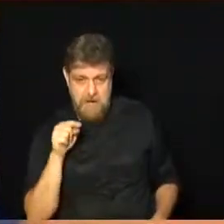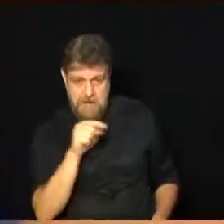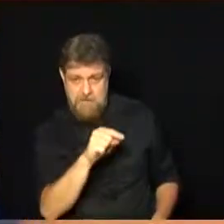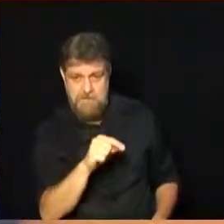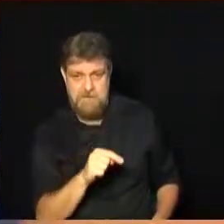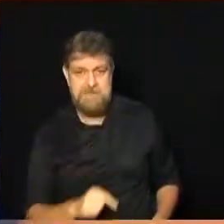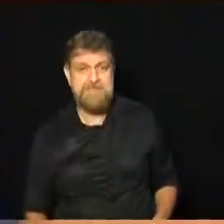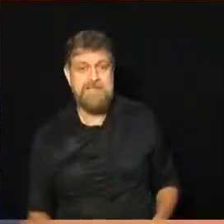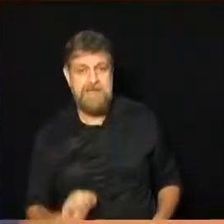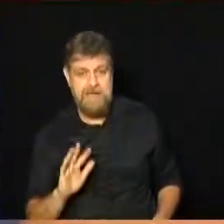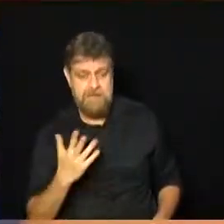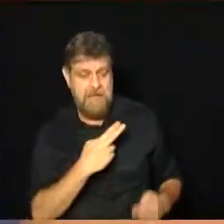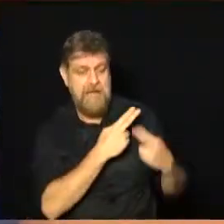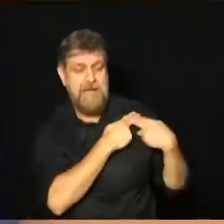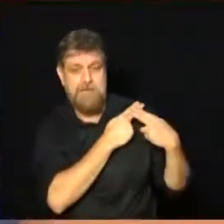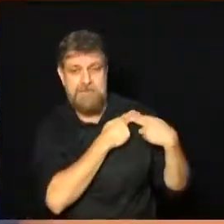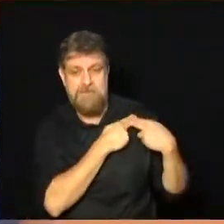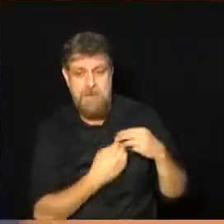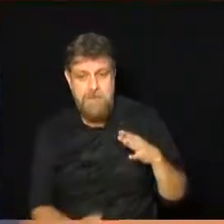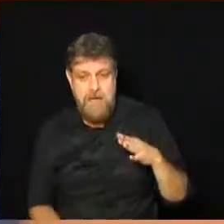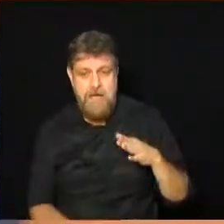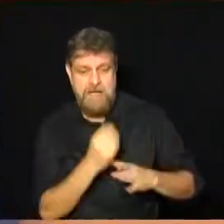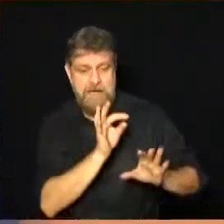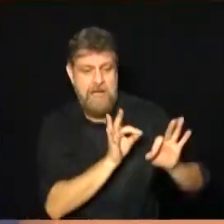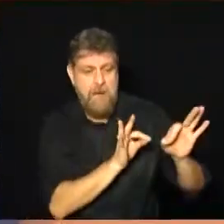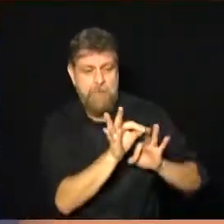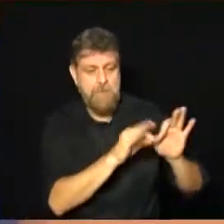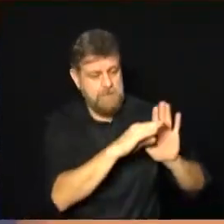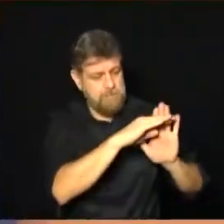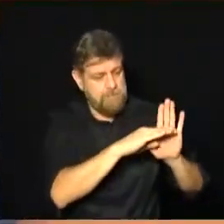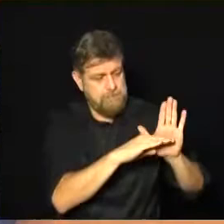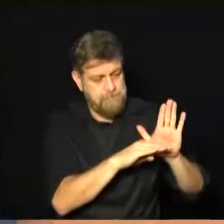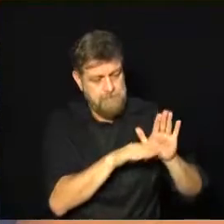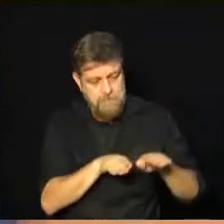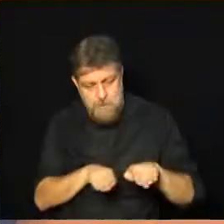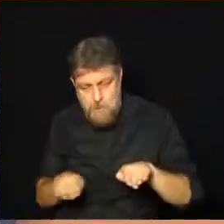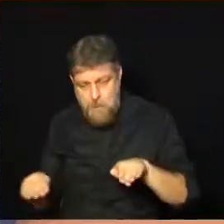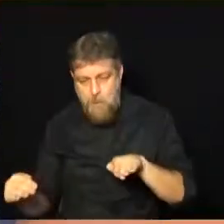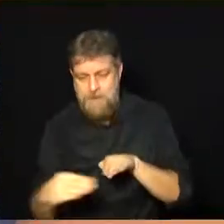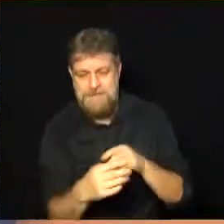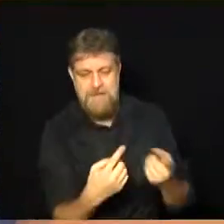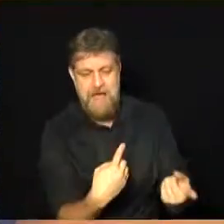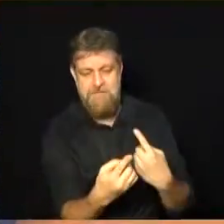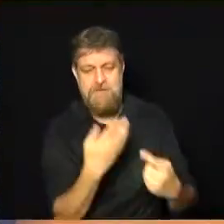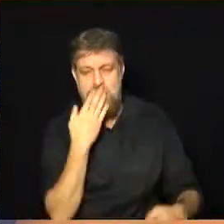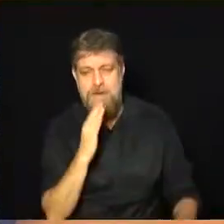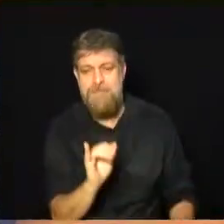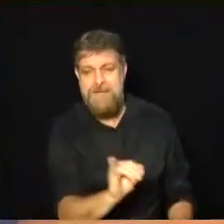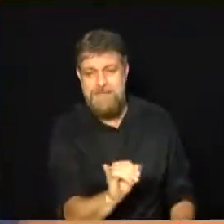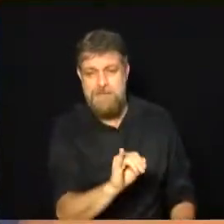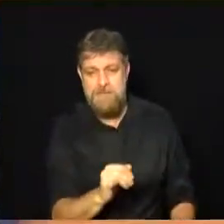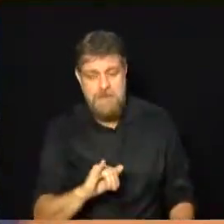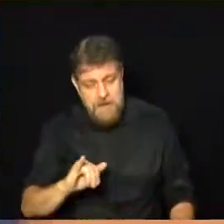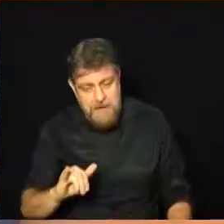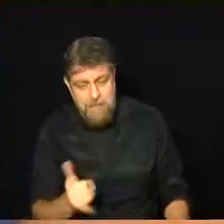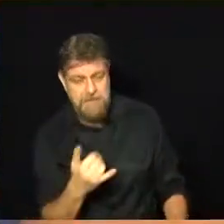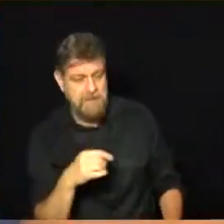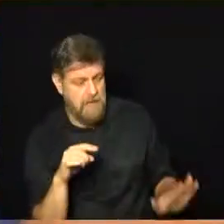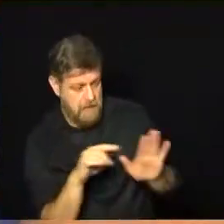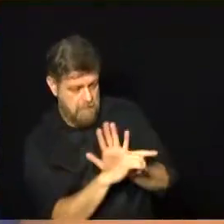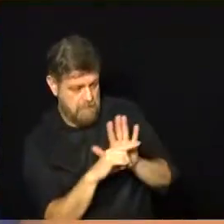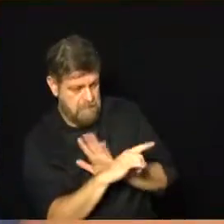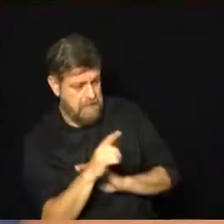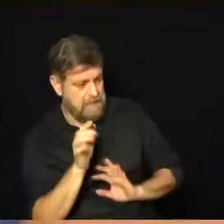pela criação desse projeto, desse novo acesso. Então, eu gostaria de saber do secretário, da oportunidade, se nós temos